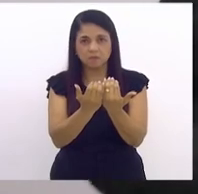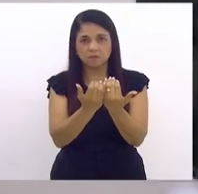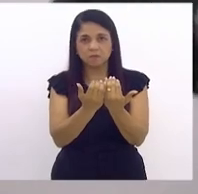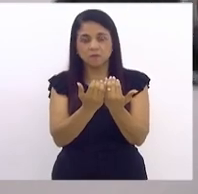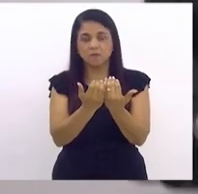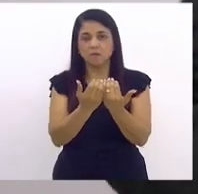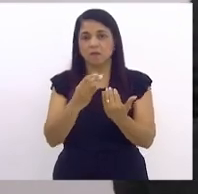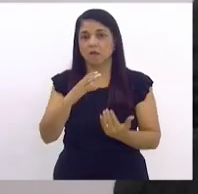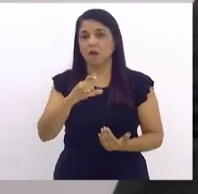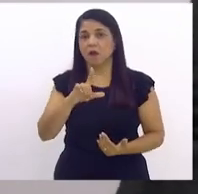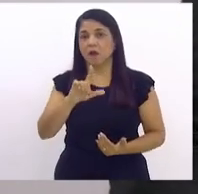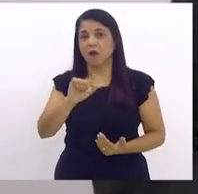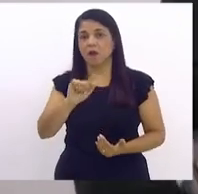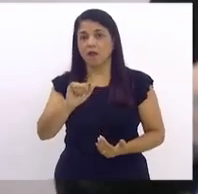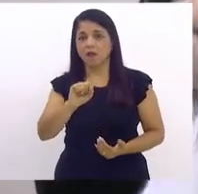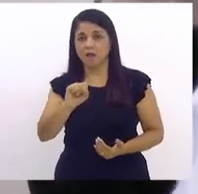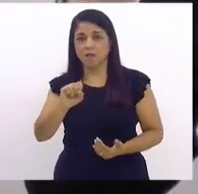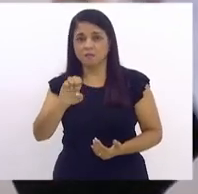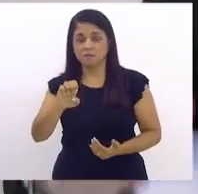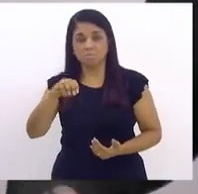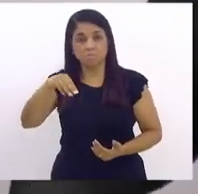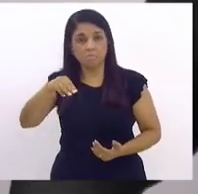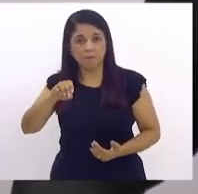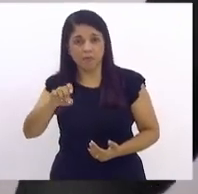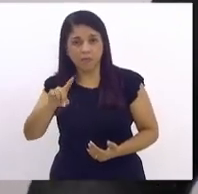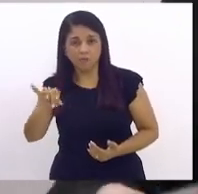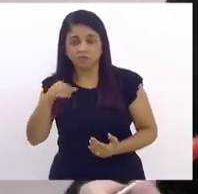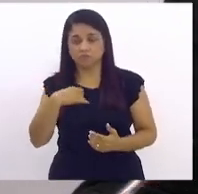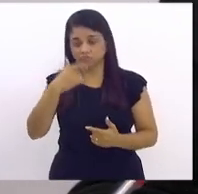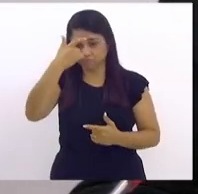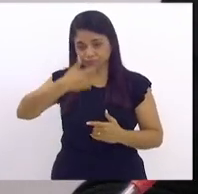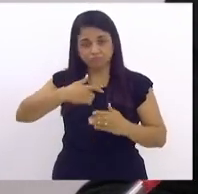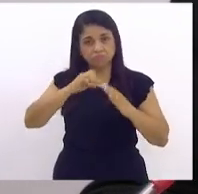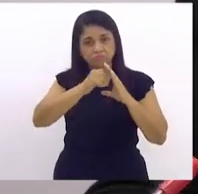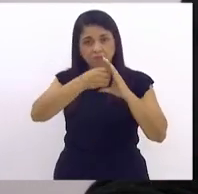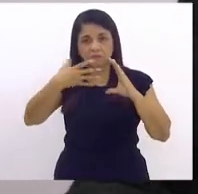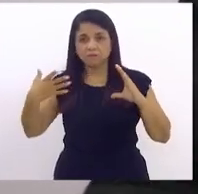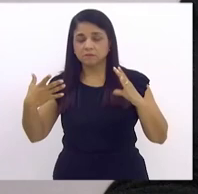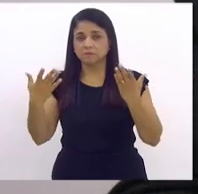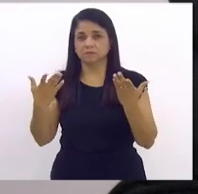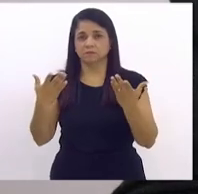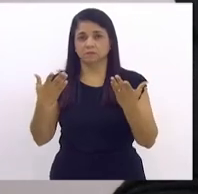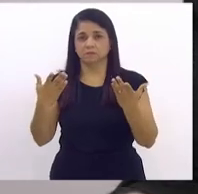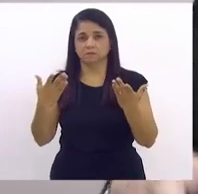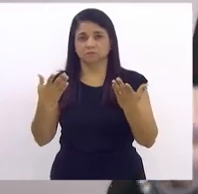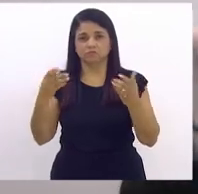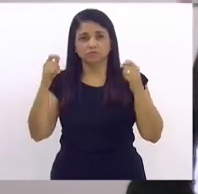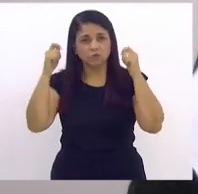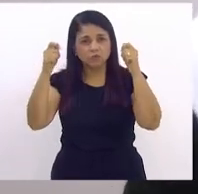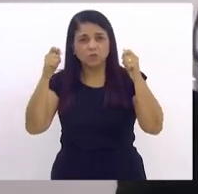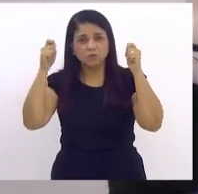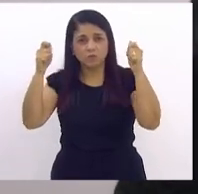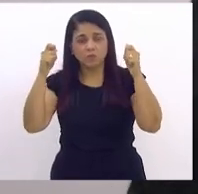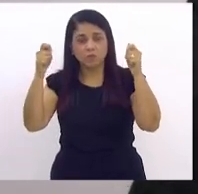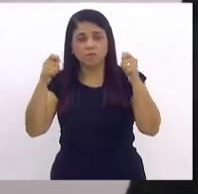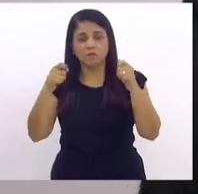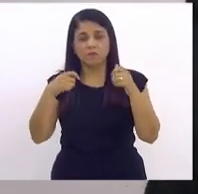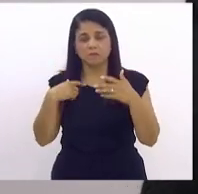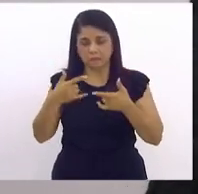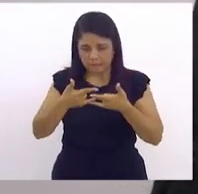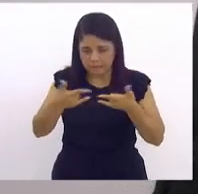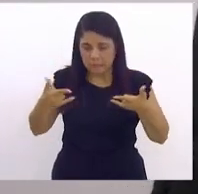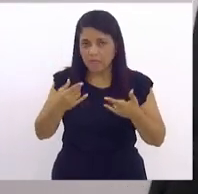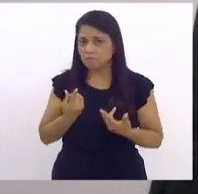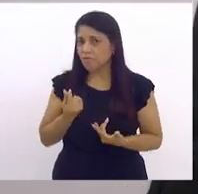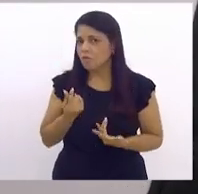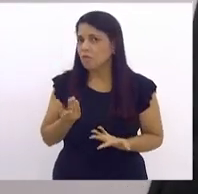classe média. Você vê uma caracterização de um torcedor de classe média. E é só você puxar o preço dos